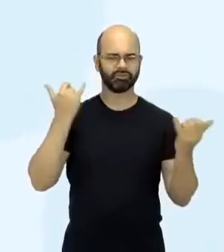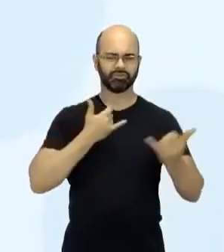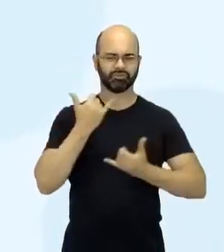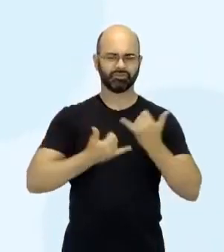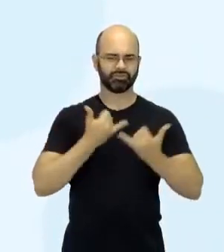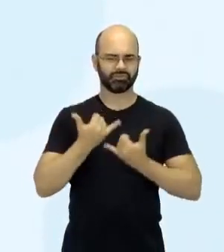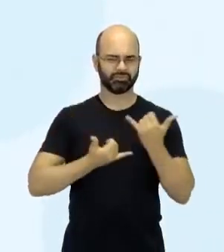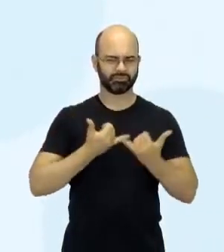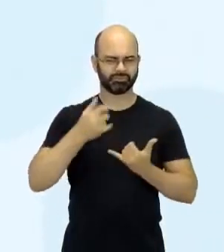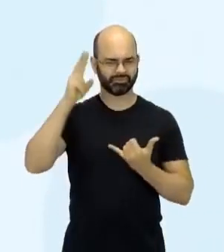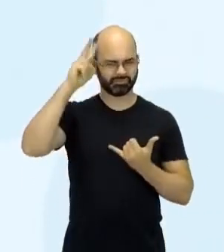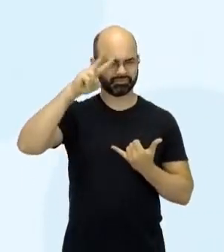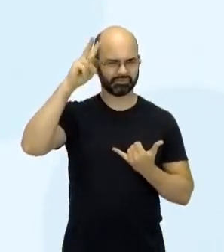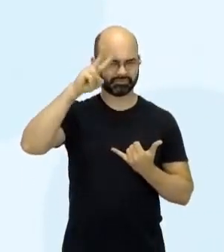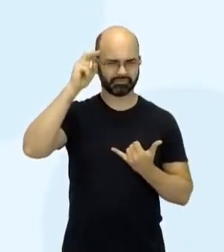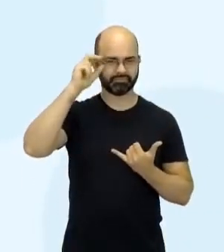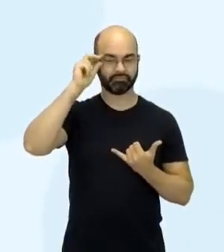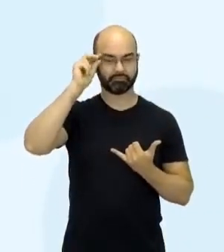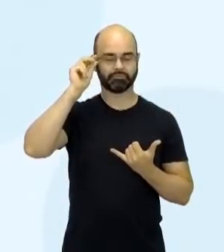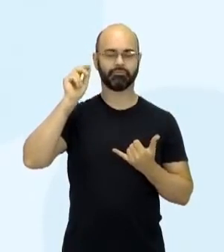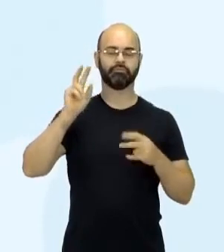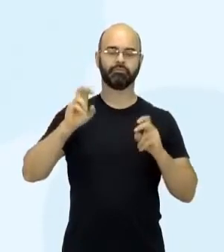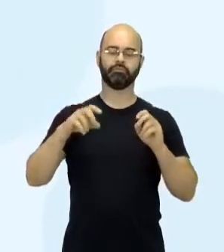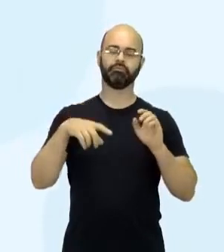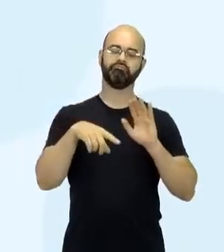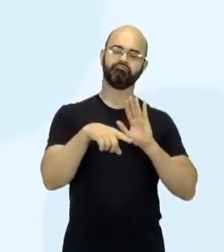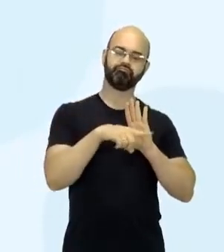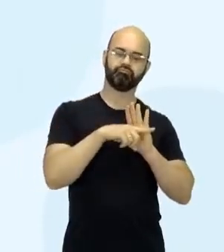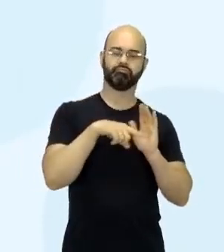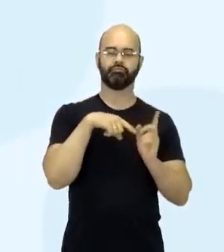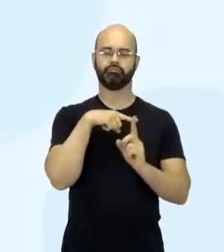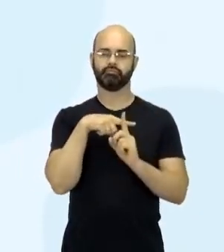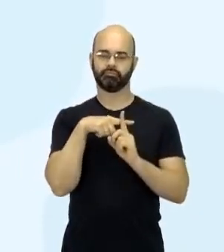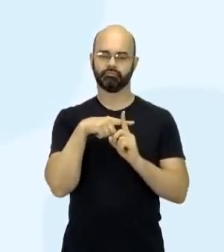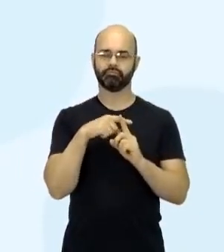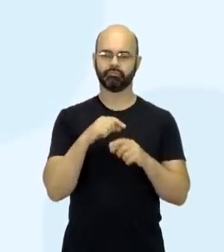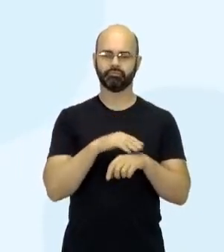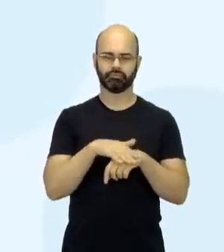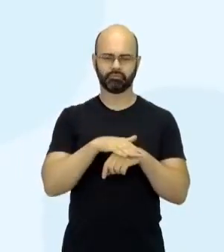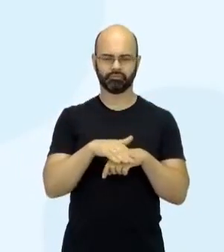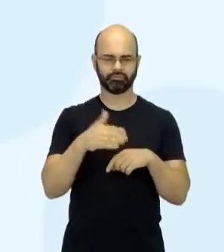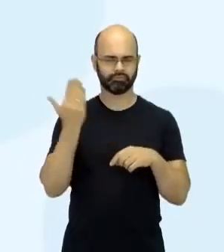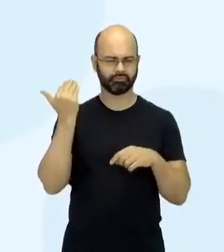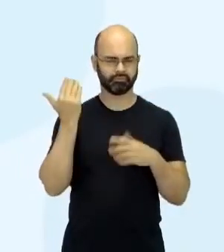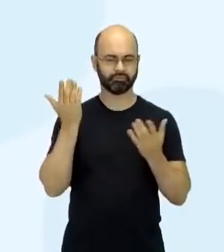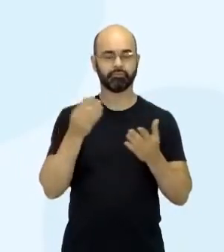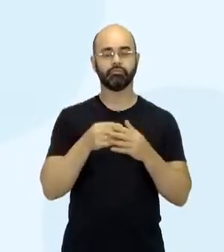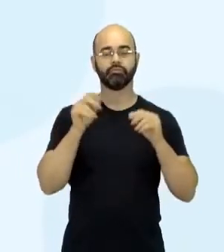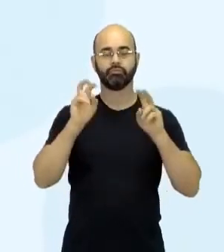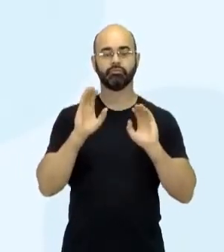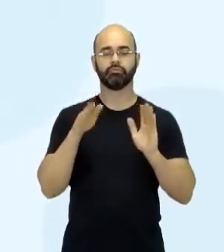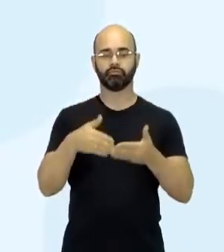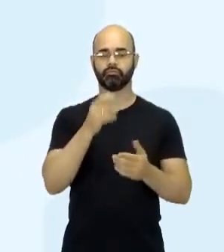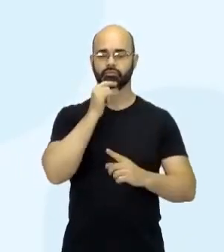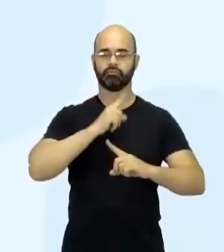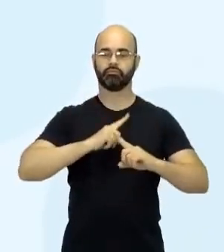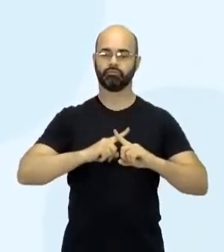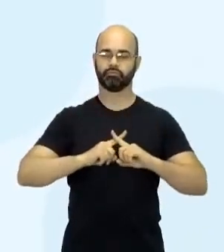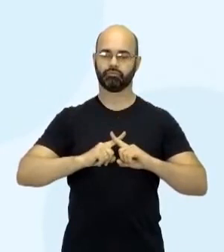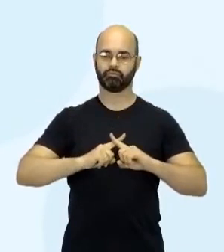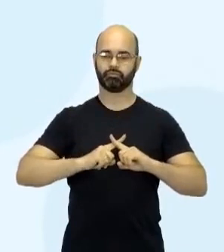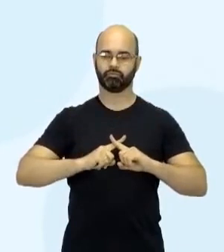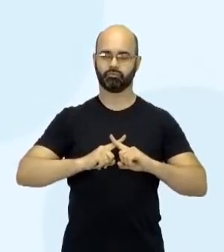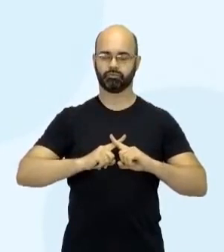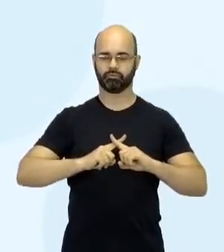fizemos um jogo aí, a ideia das operações, e aí nós hoje vamos falar especificamente sobre a multiplicação, né?